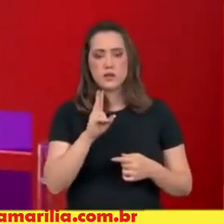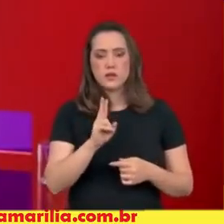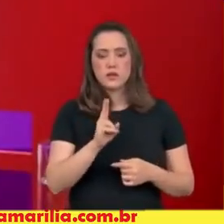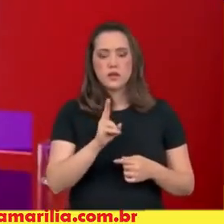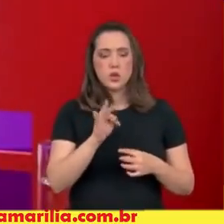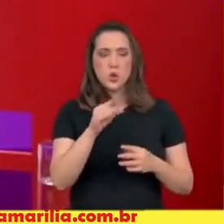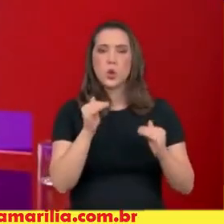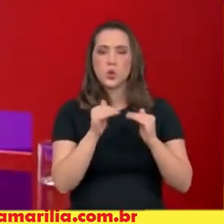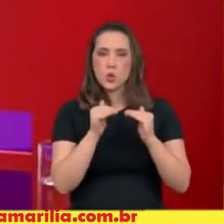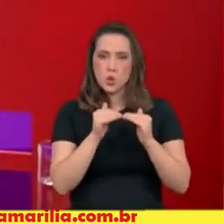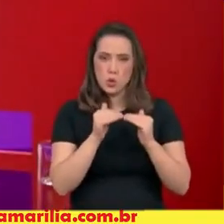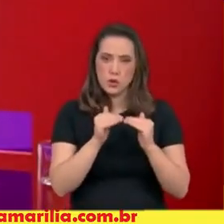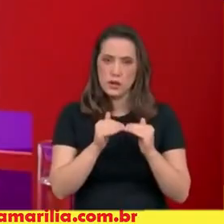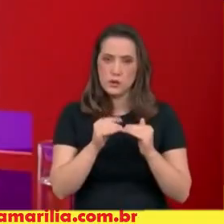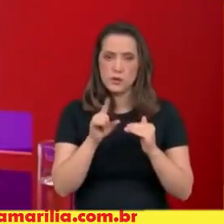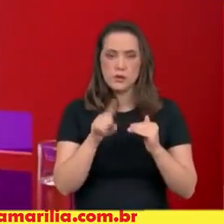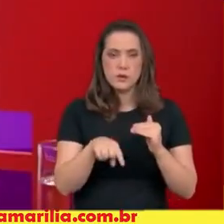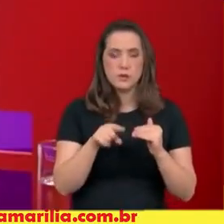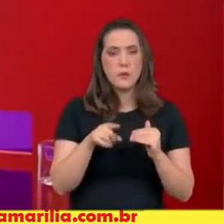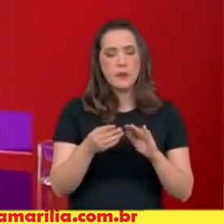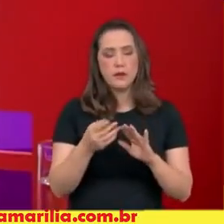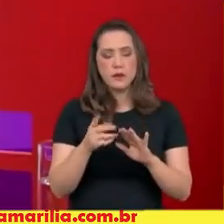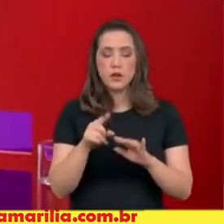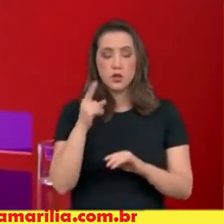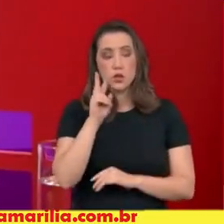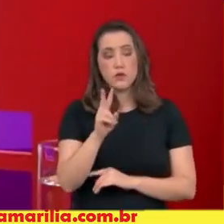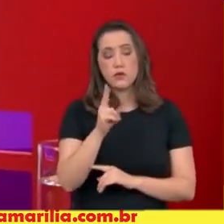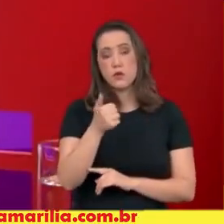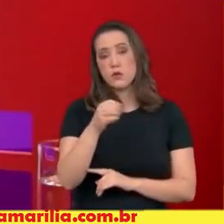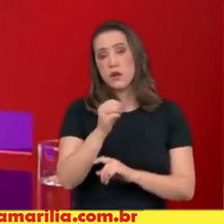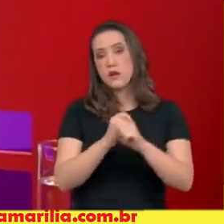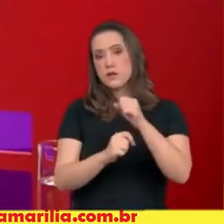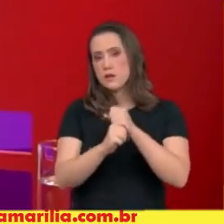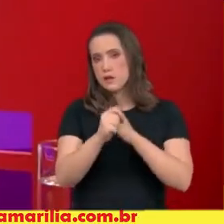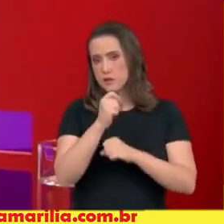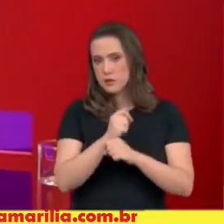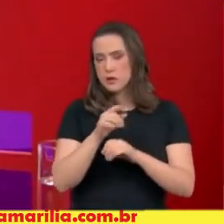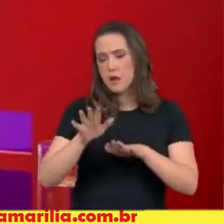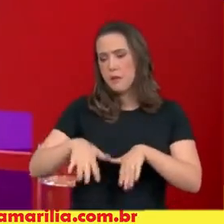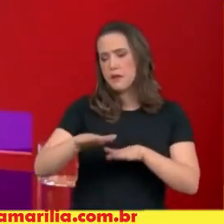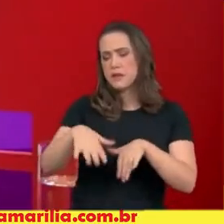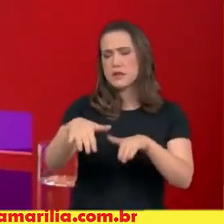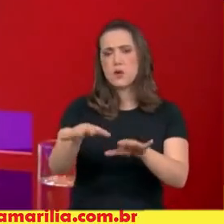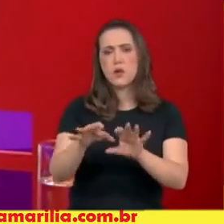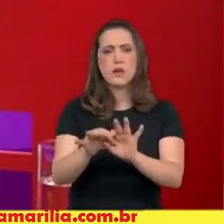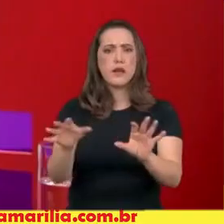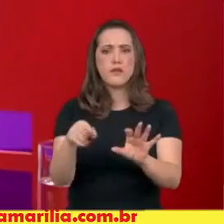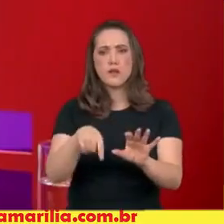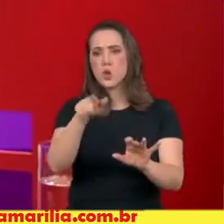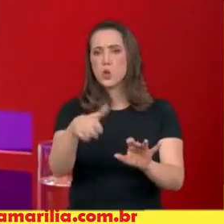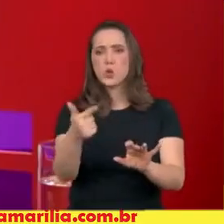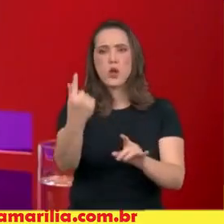bastante tão comum na década passada, manifestações aparentemente espontâneas, sem líderes,